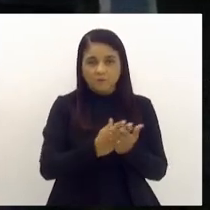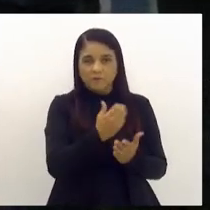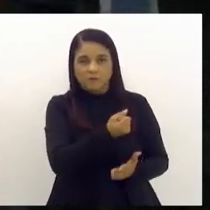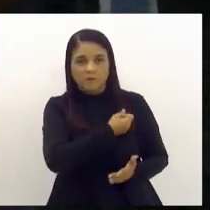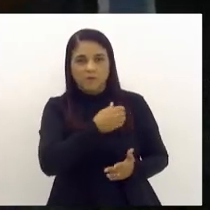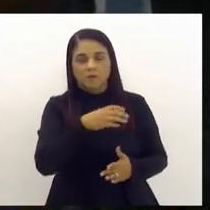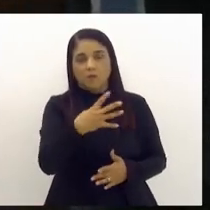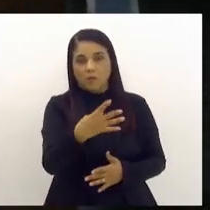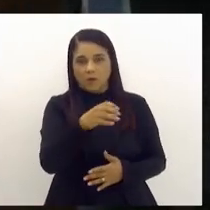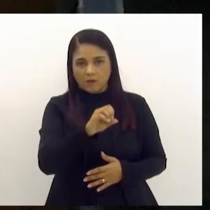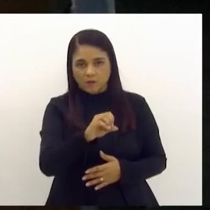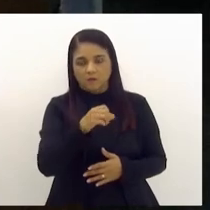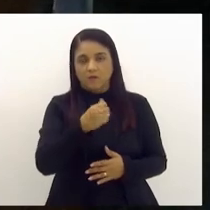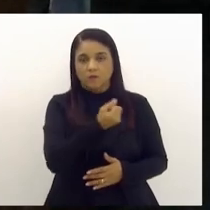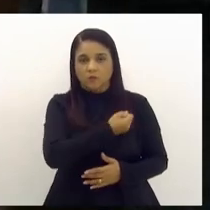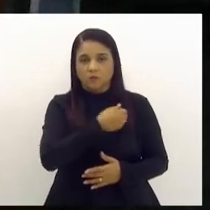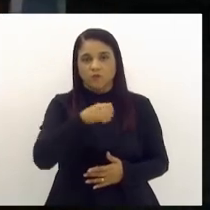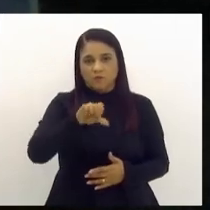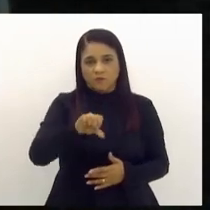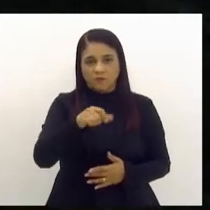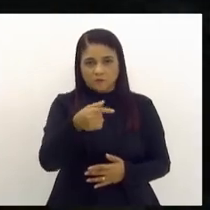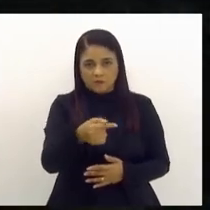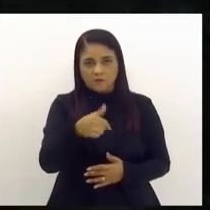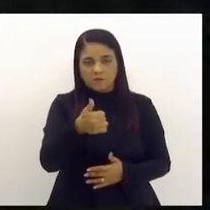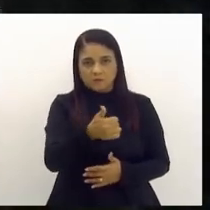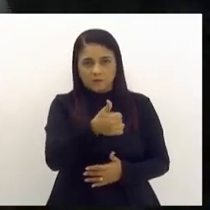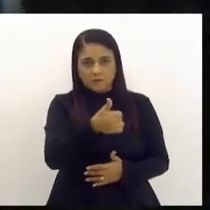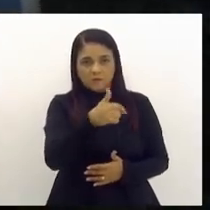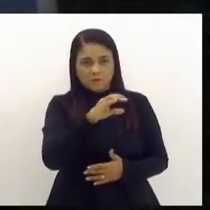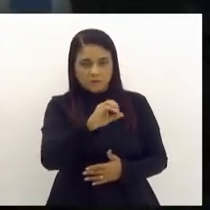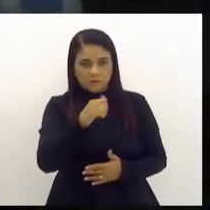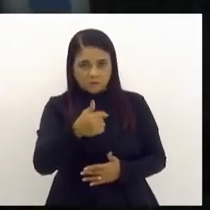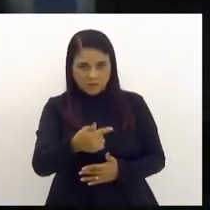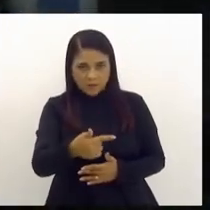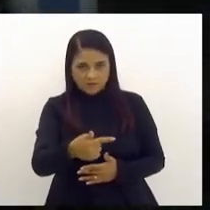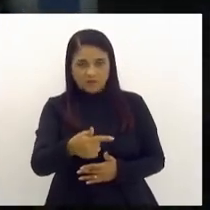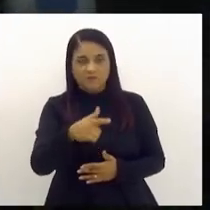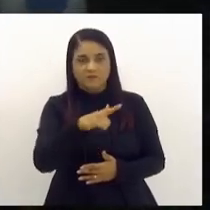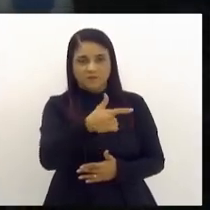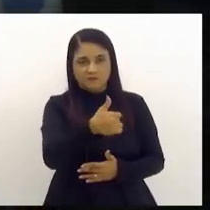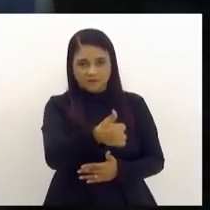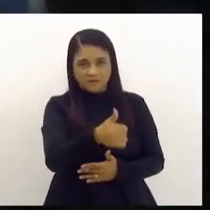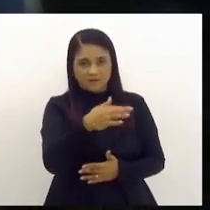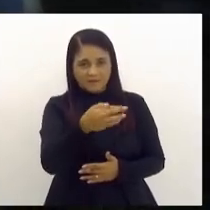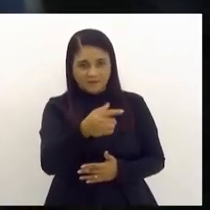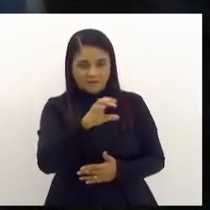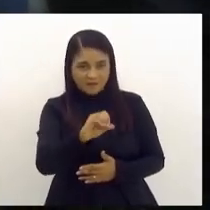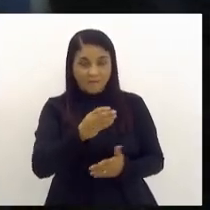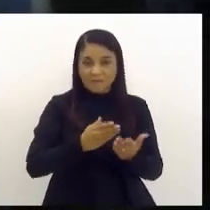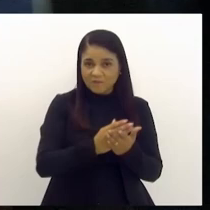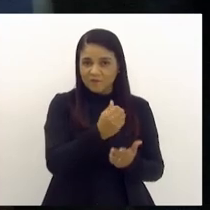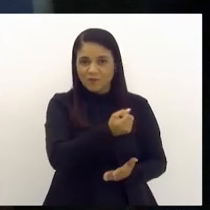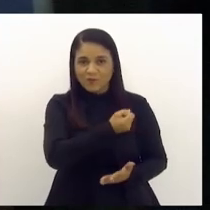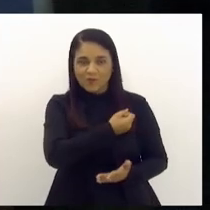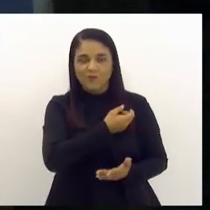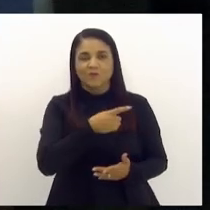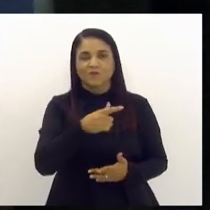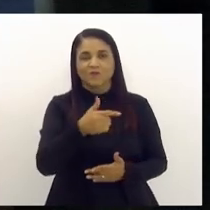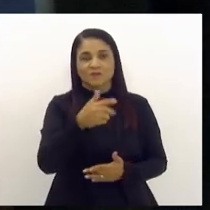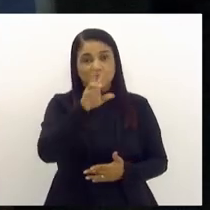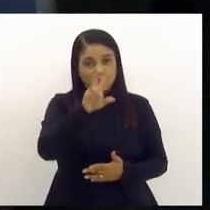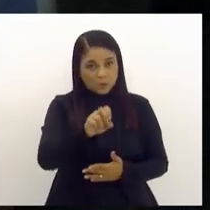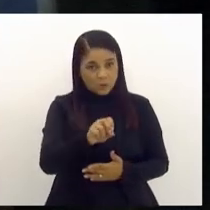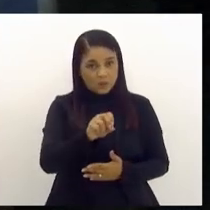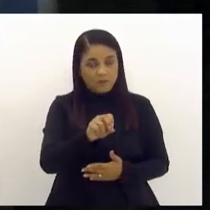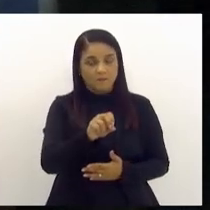número 40, as de número 97, 107 e 170. Pela aprovação da emenda de número